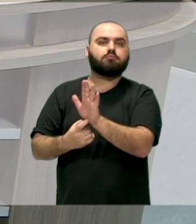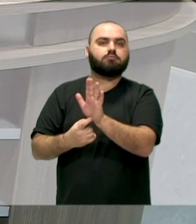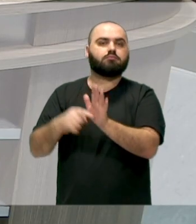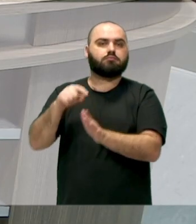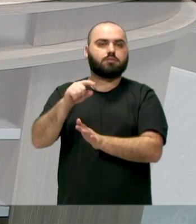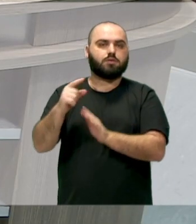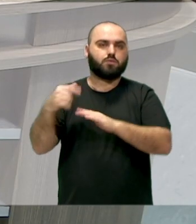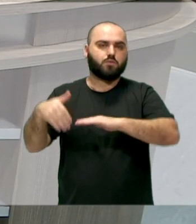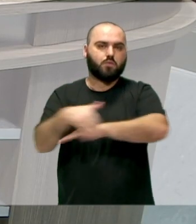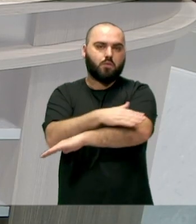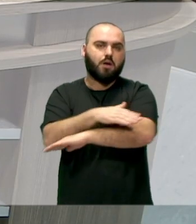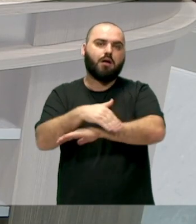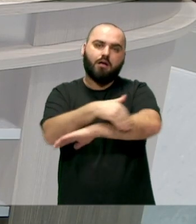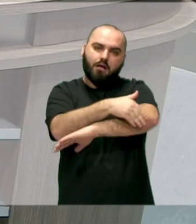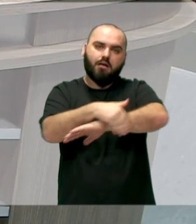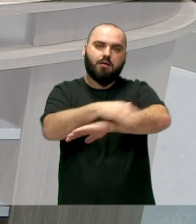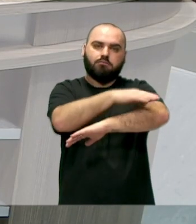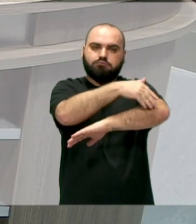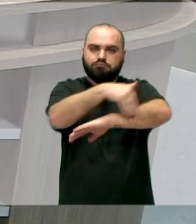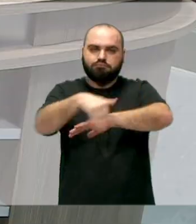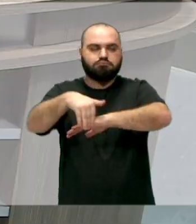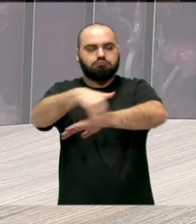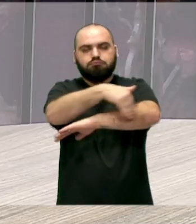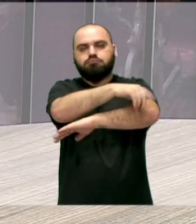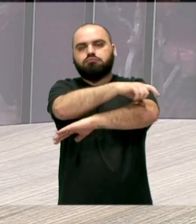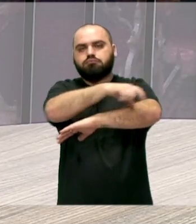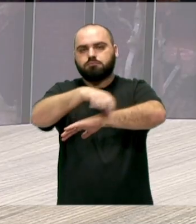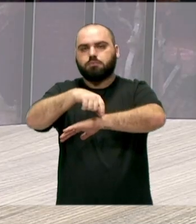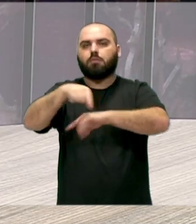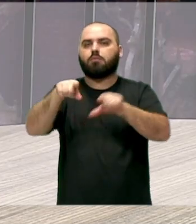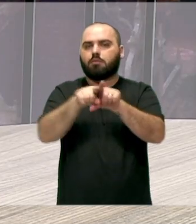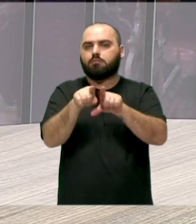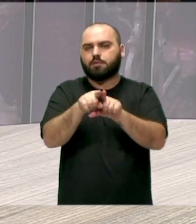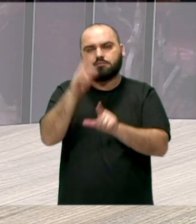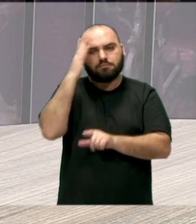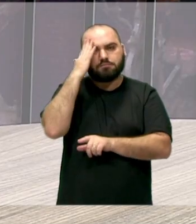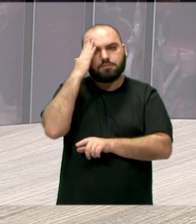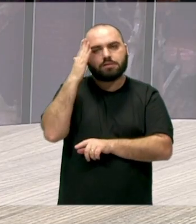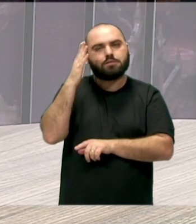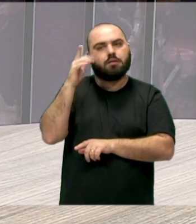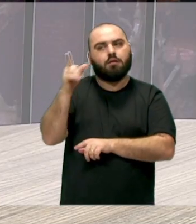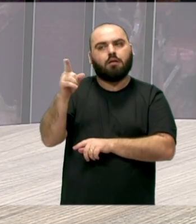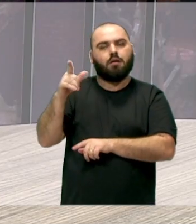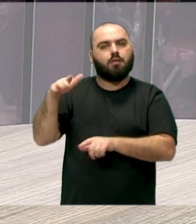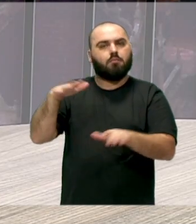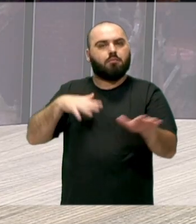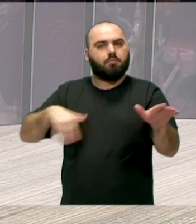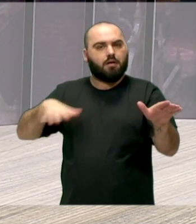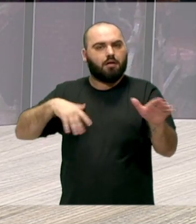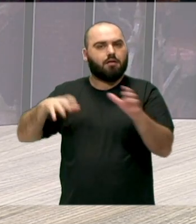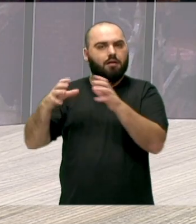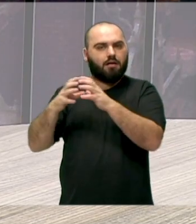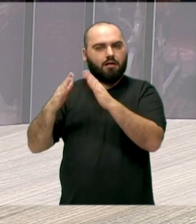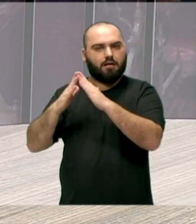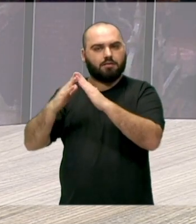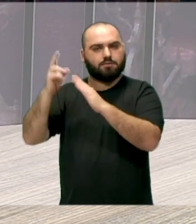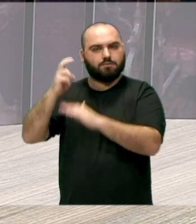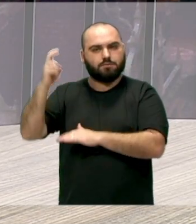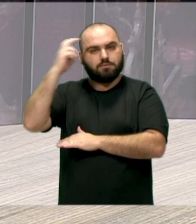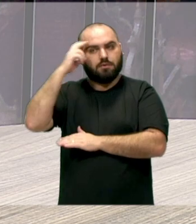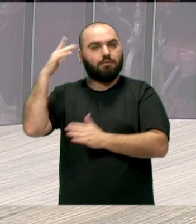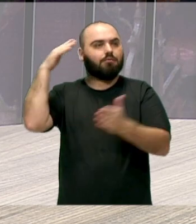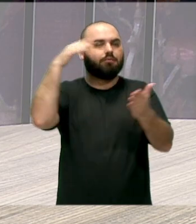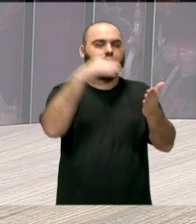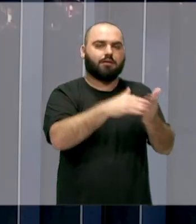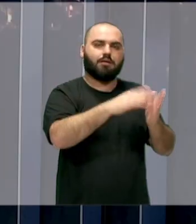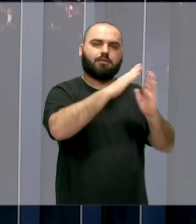Hercílio Luz, provavelmente, e devem fazer também aquele percurso ali entre a Praça da Casa da Cultura, a Praça da Matriz e